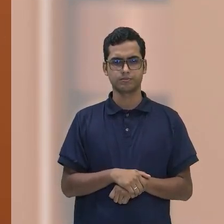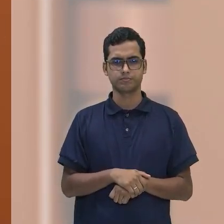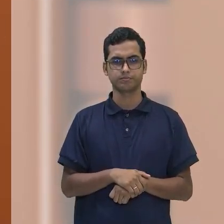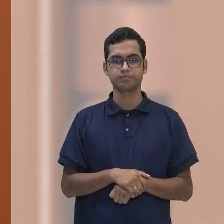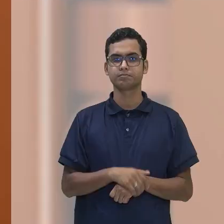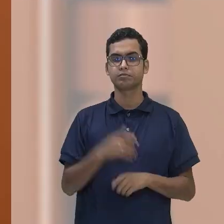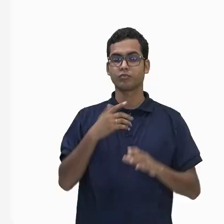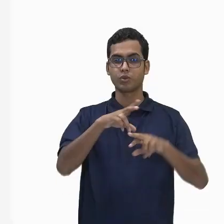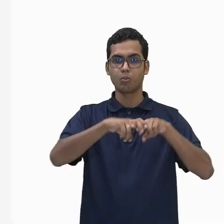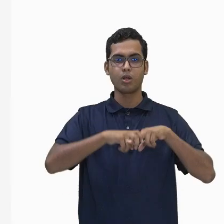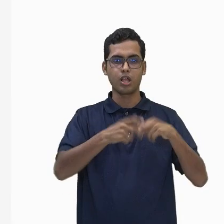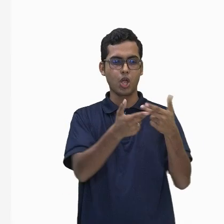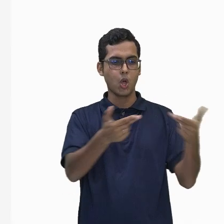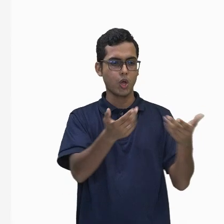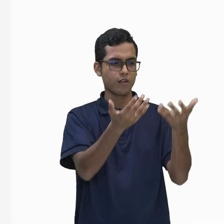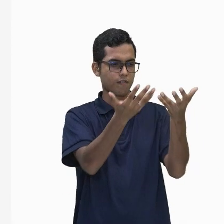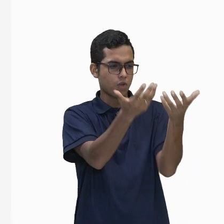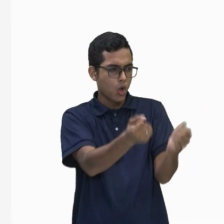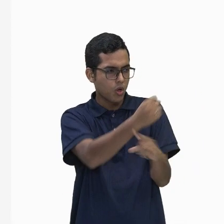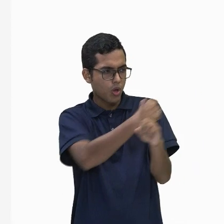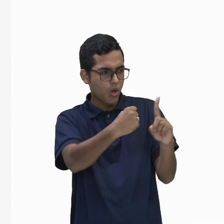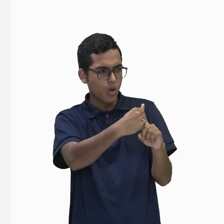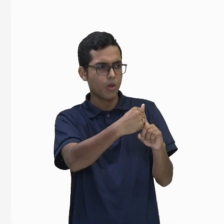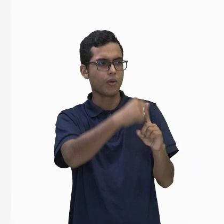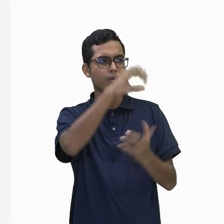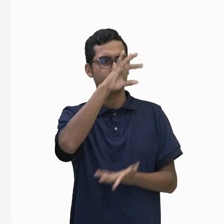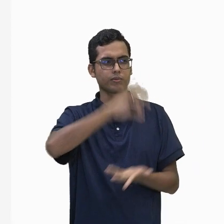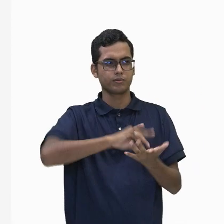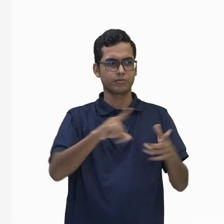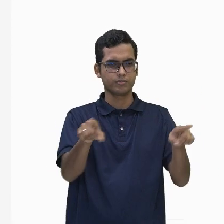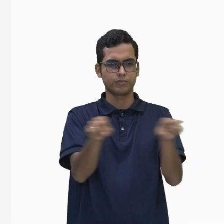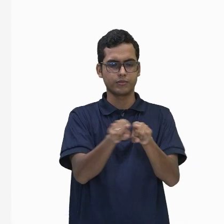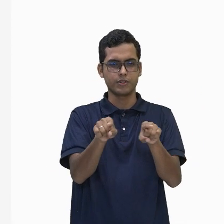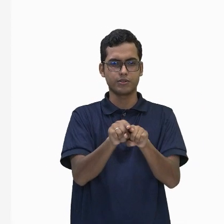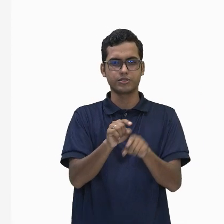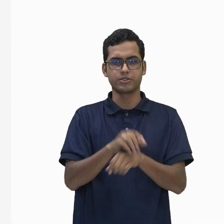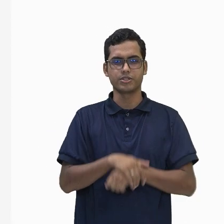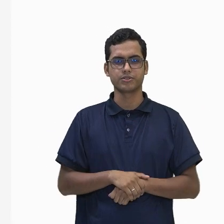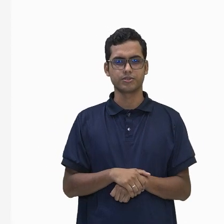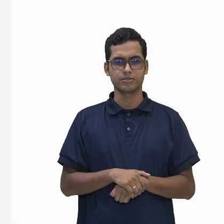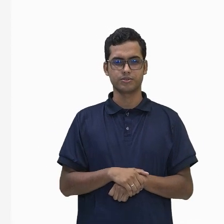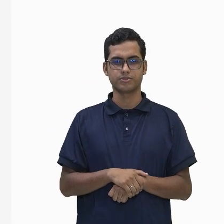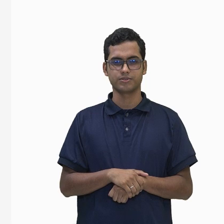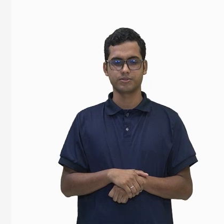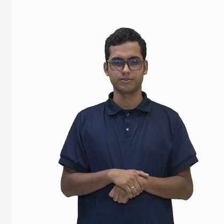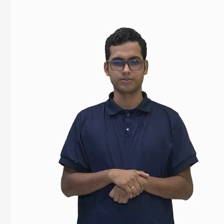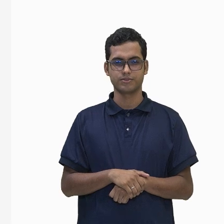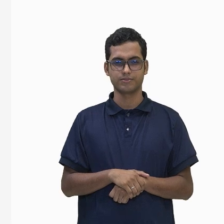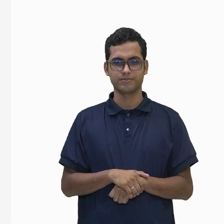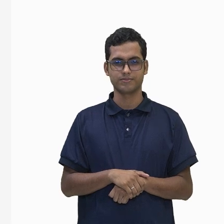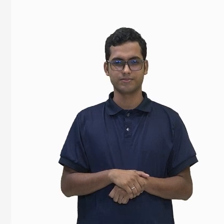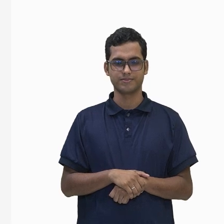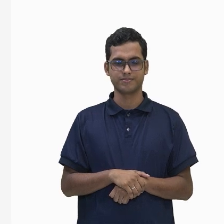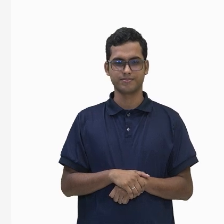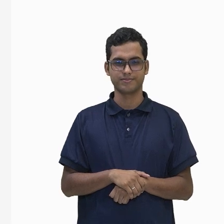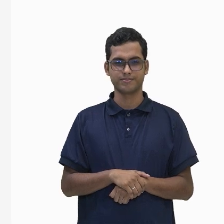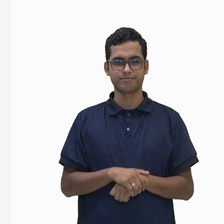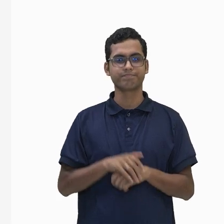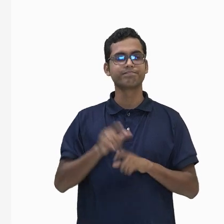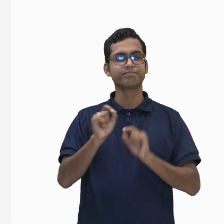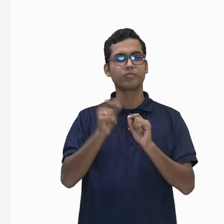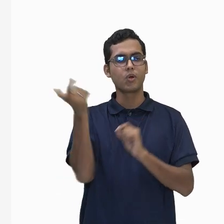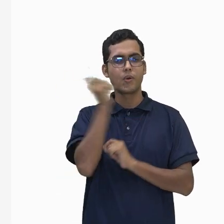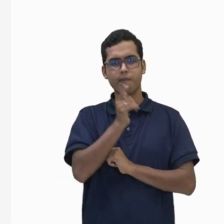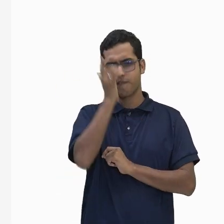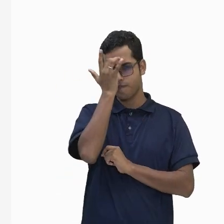Entendeu? Vamos ver o que mais ele traz essa ideia de super-homem. É aquele que é capaz de lidar com os